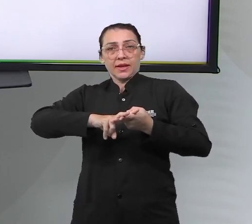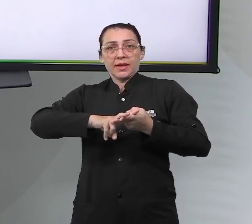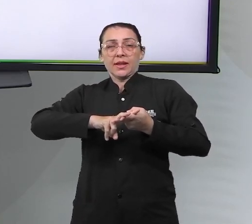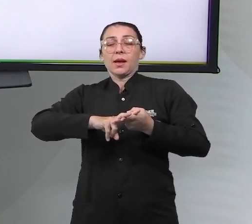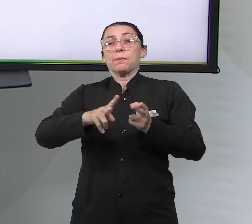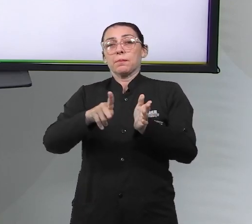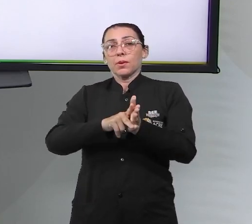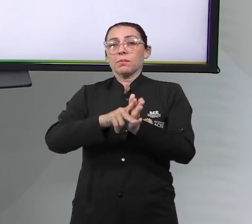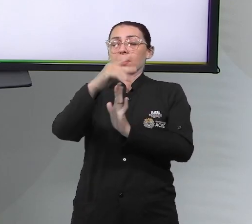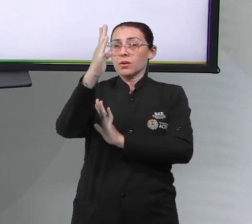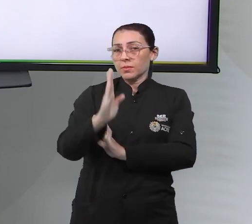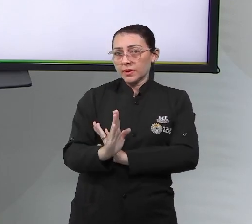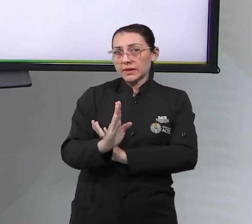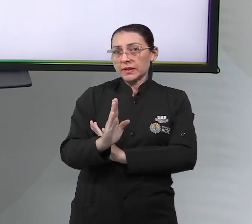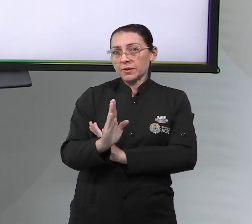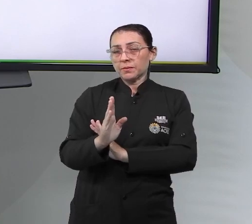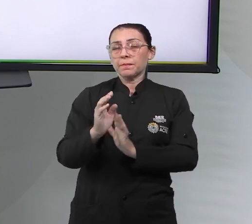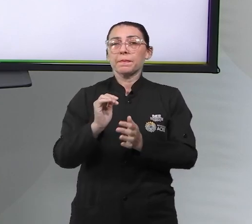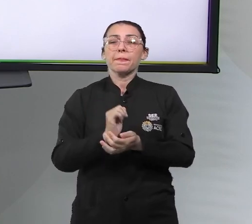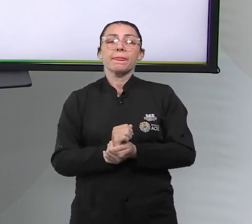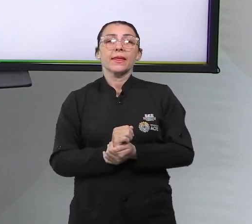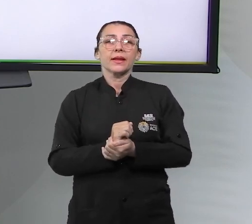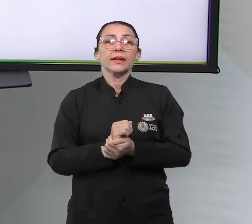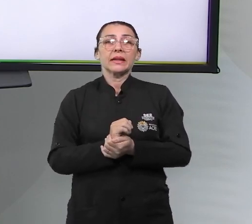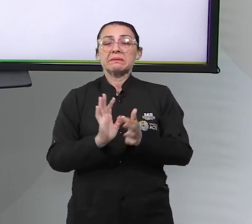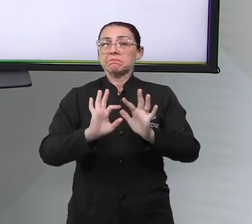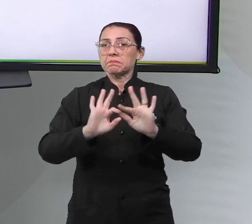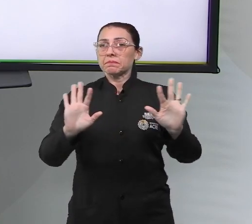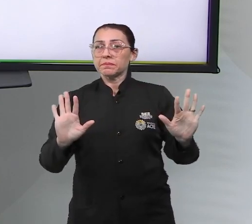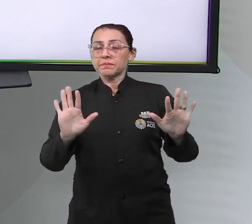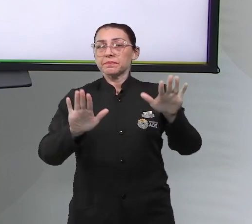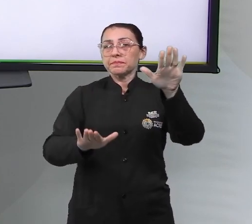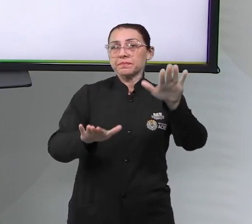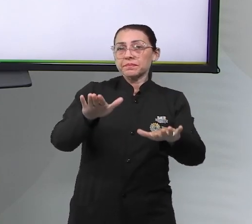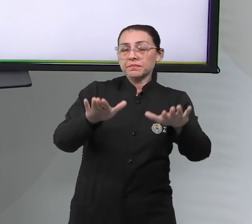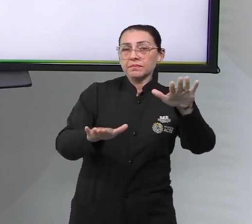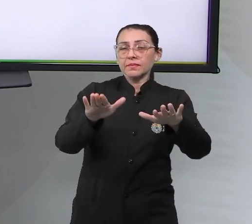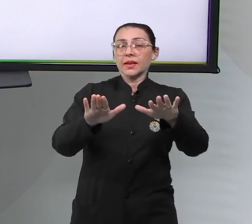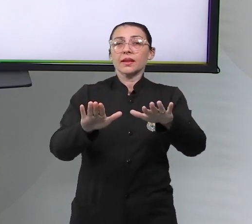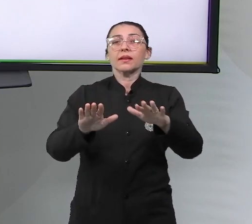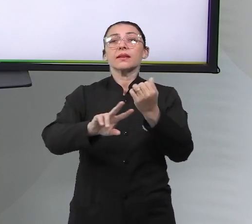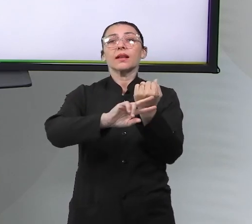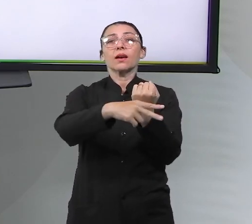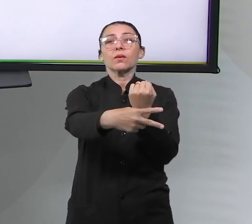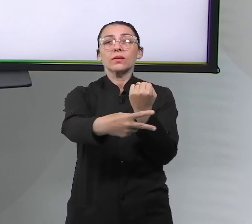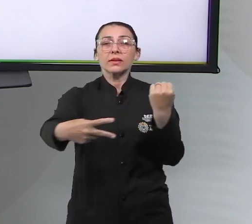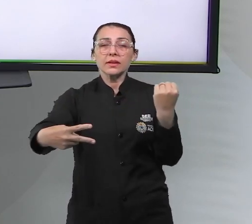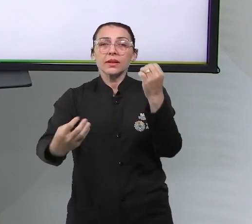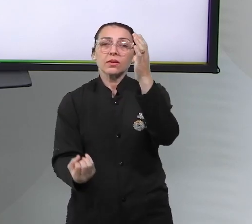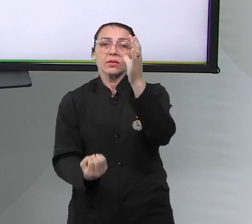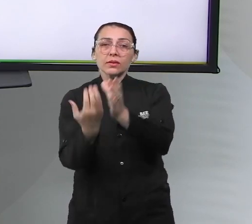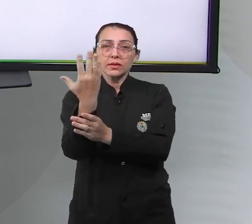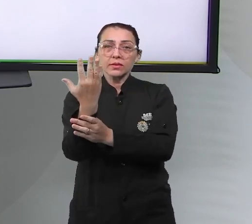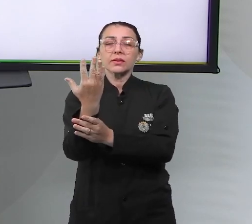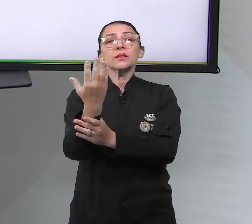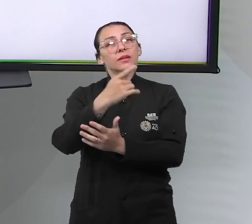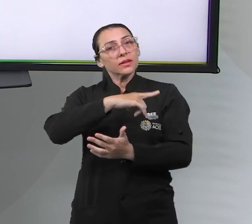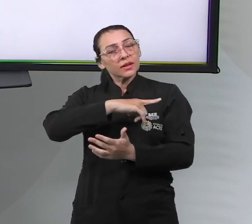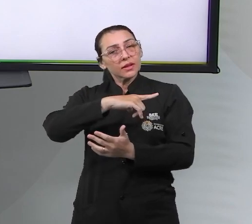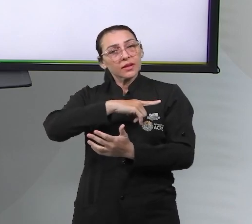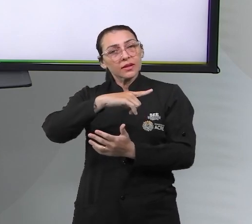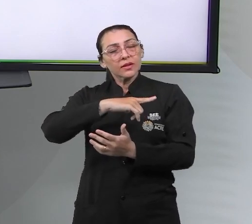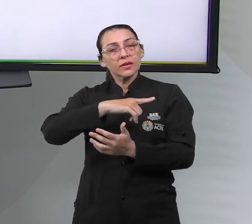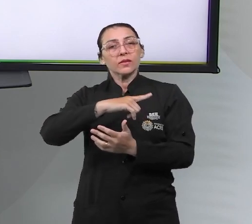cativo para o Brasil, quer queira, quer não, independente dessas causas da origem como se deu